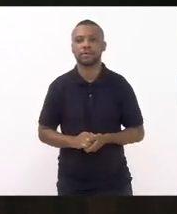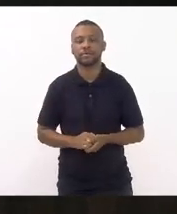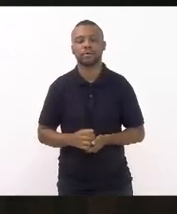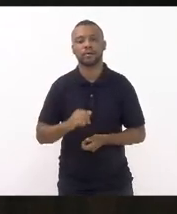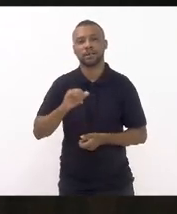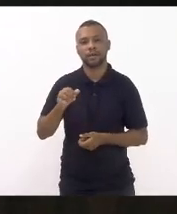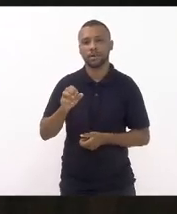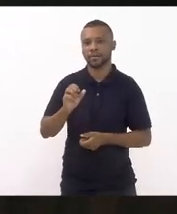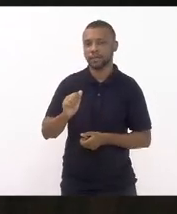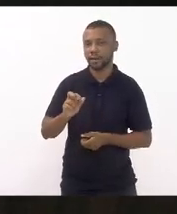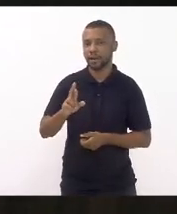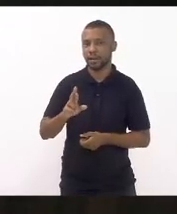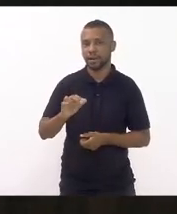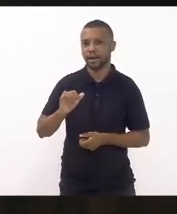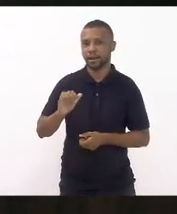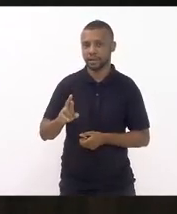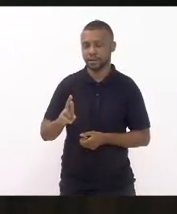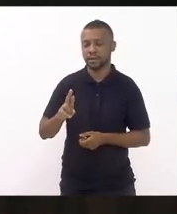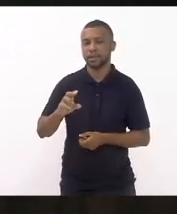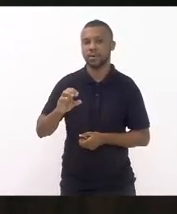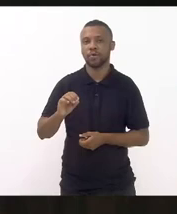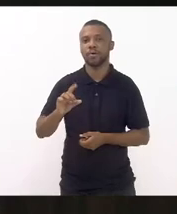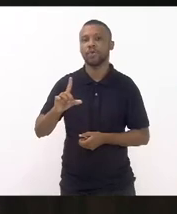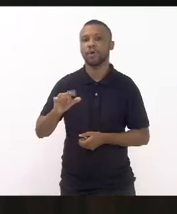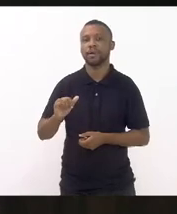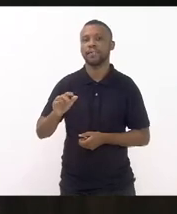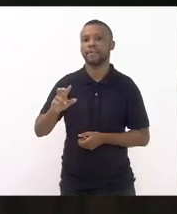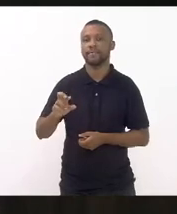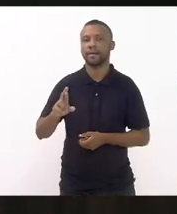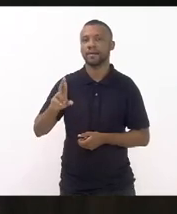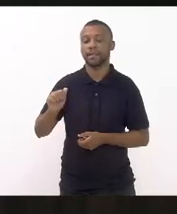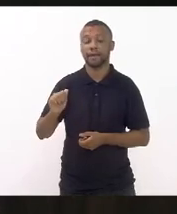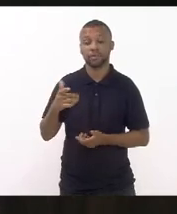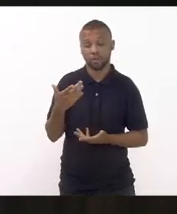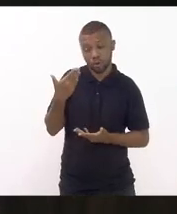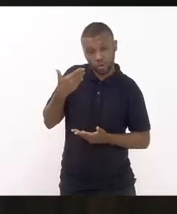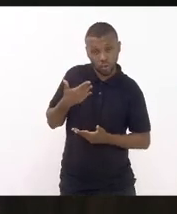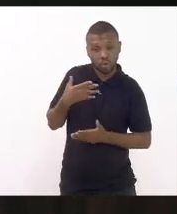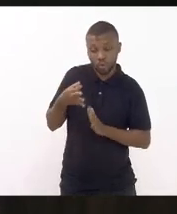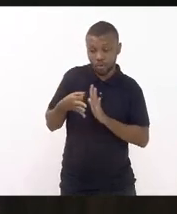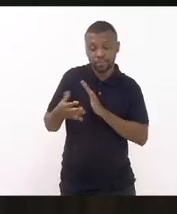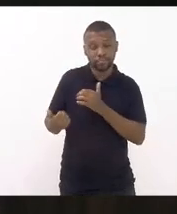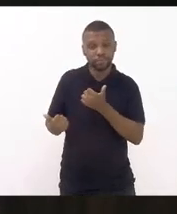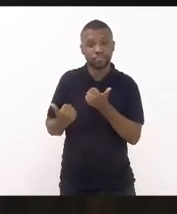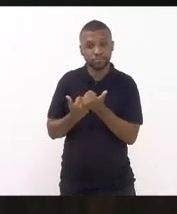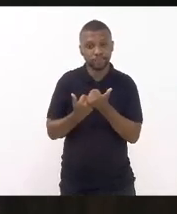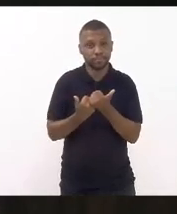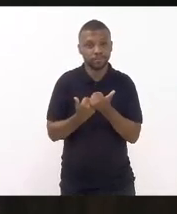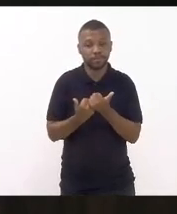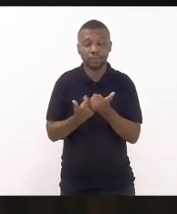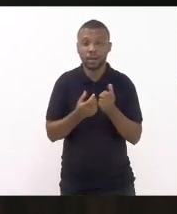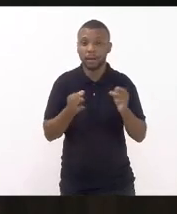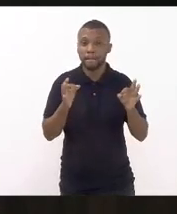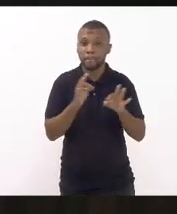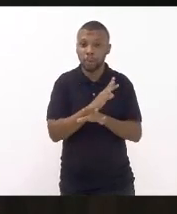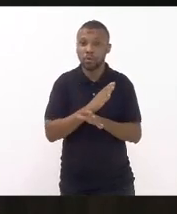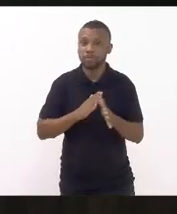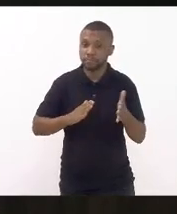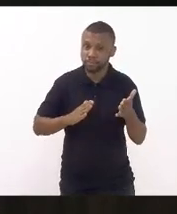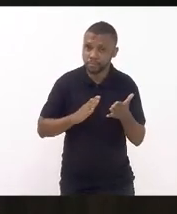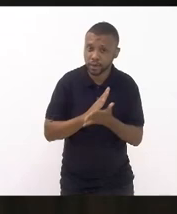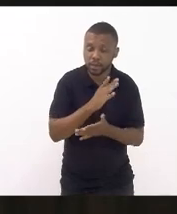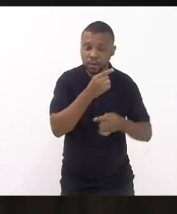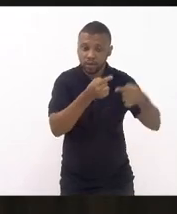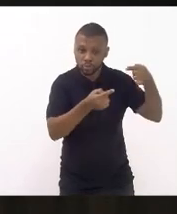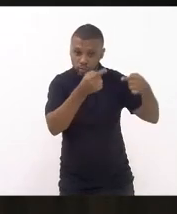Jari Oliveira. Deputada Tia Ju, acompanho o parecer da CCJ. Com os pareceres emitidos, em discussão,